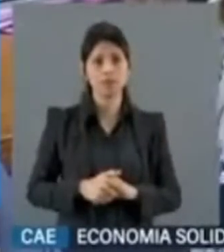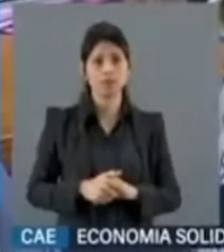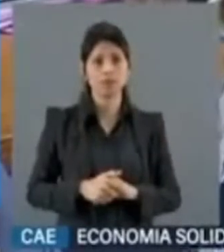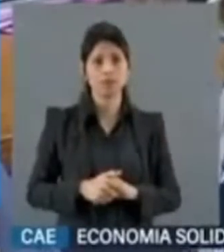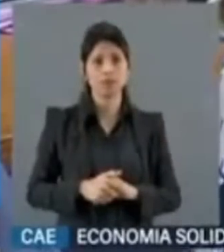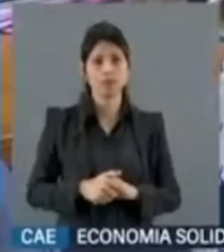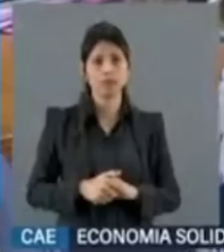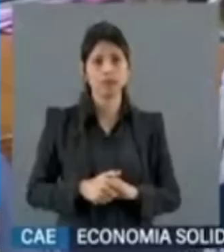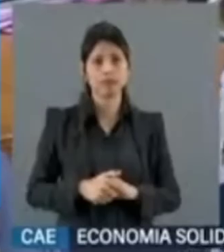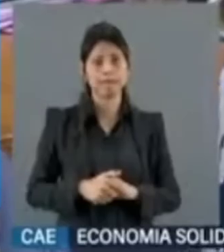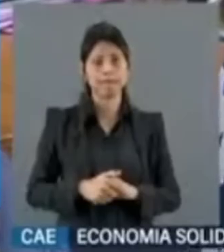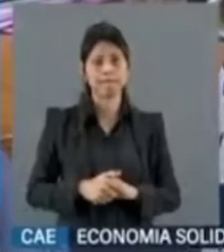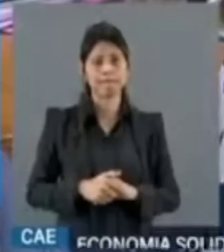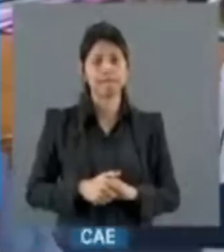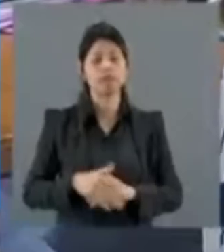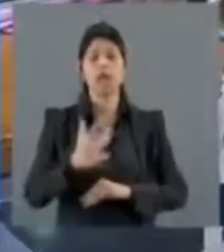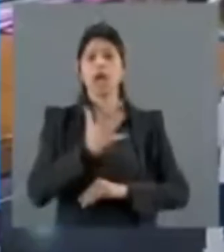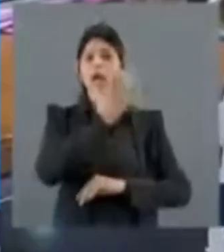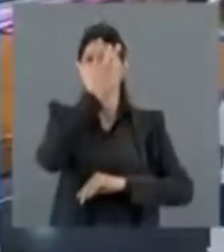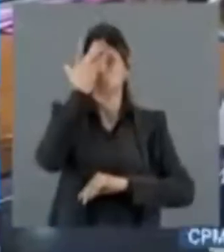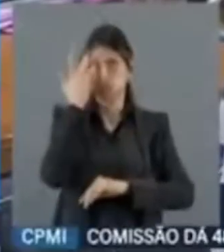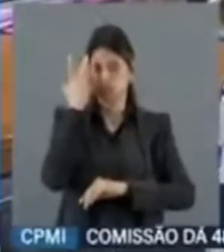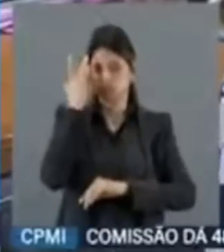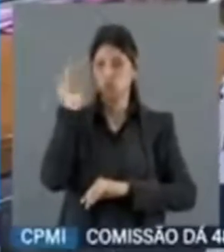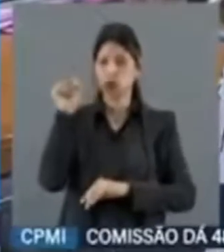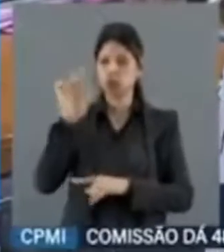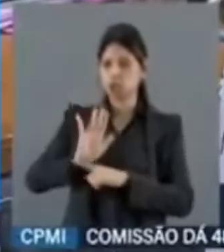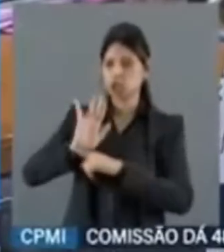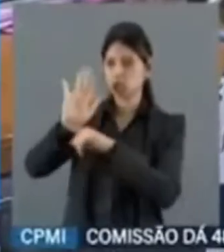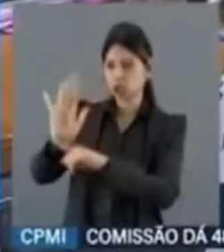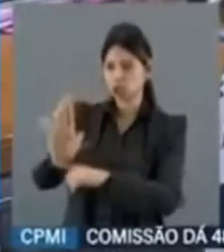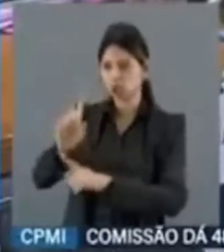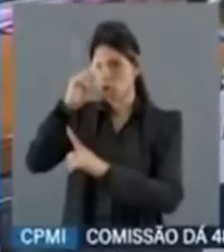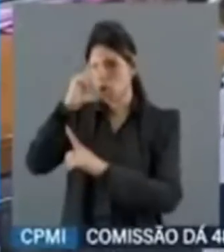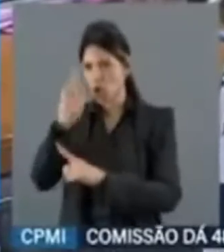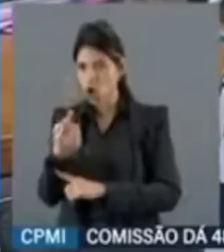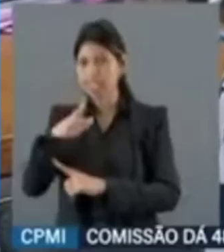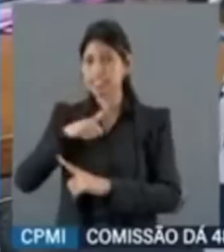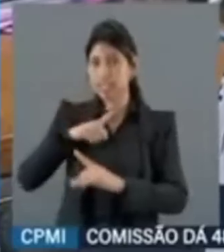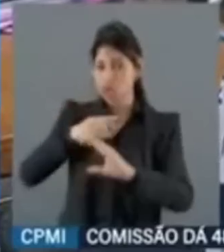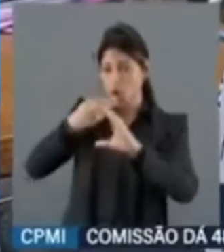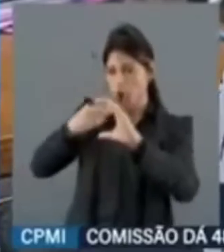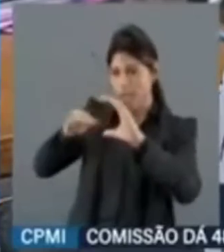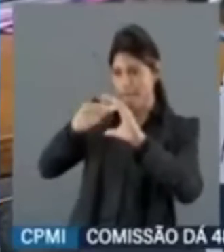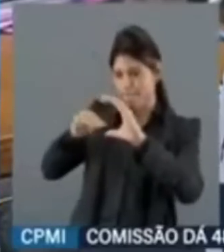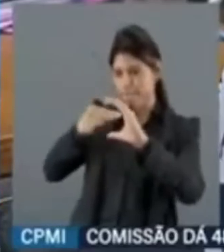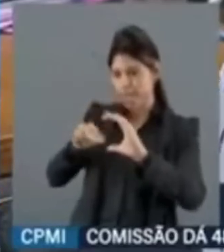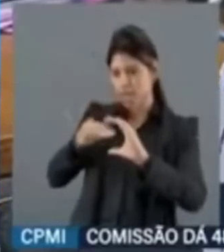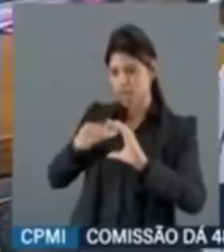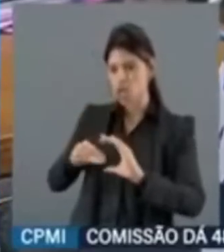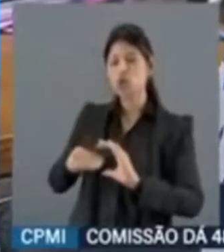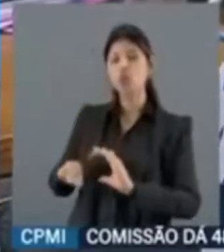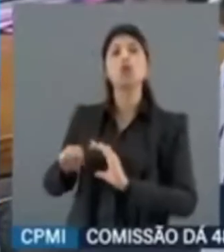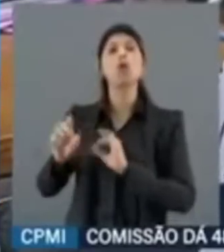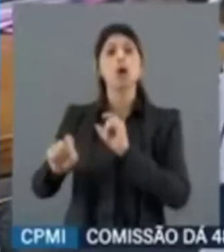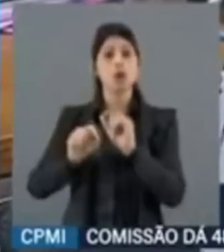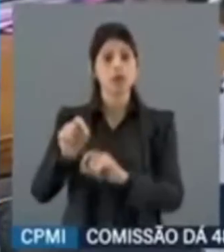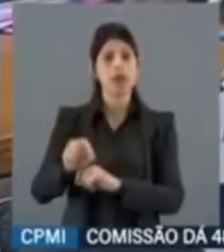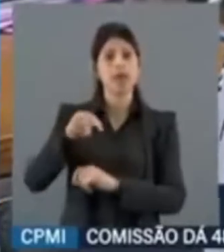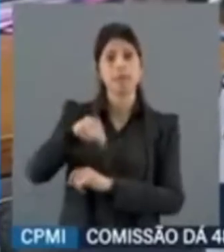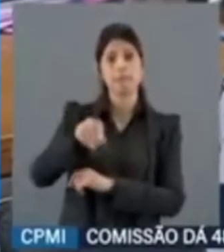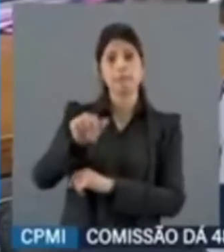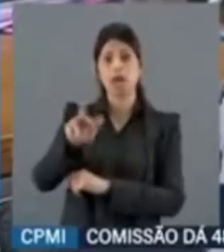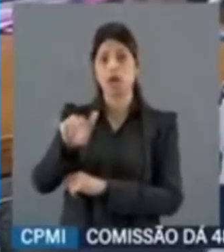ajudantes de ordem, né? E-mails comunicados seguindo ordem do senhor Mauro Cid, que foi guardado no